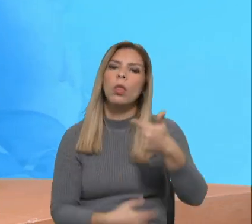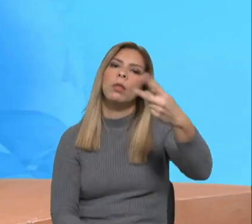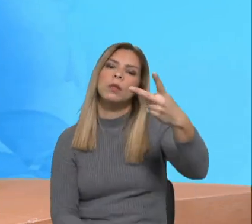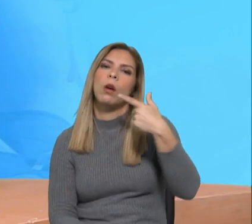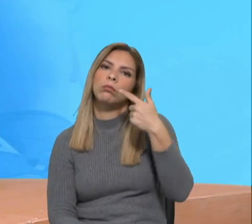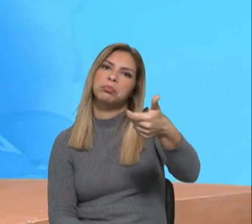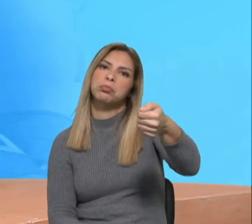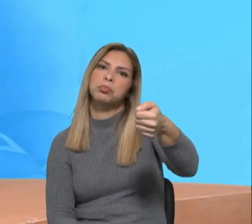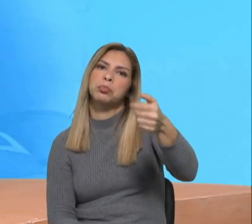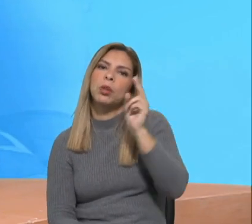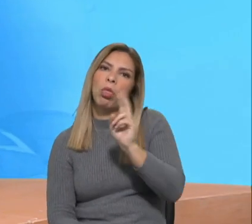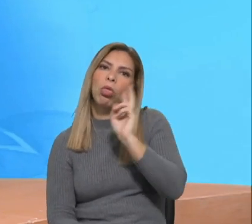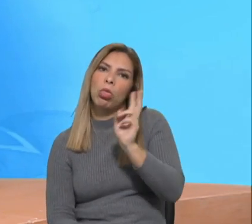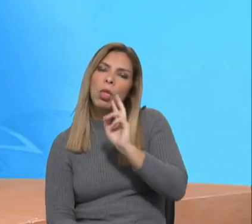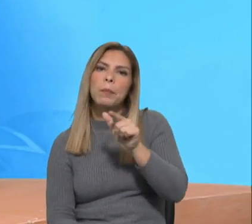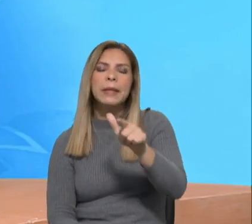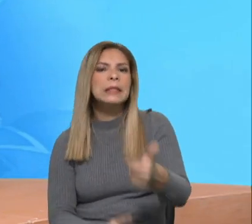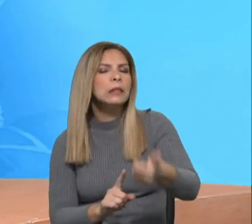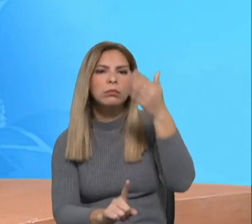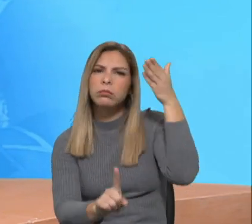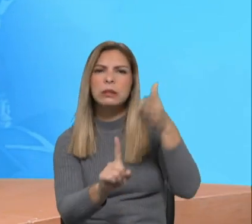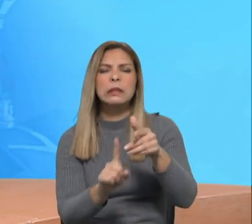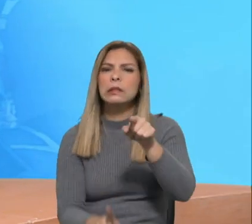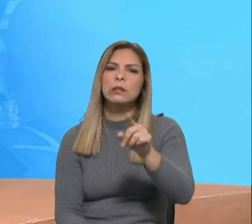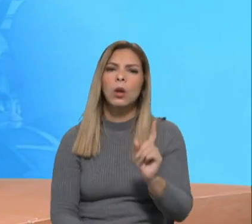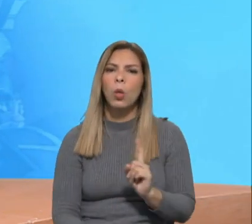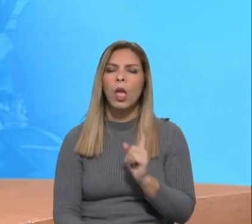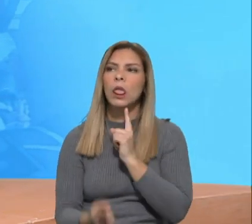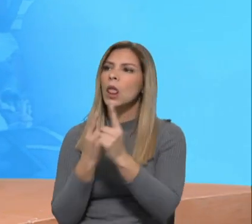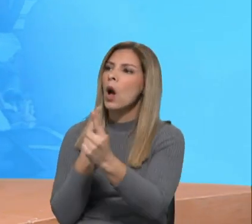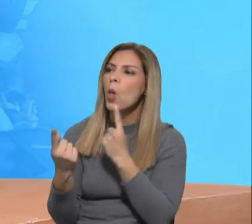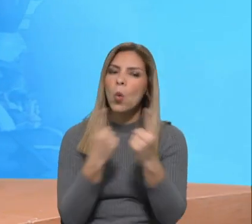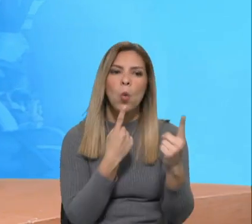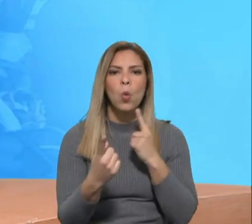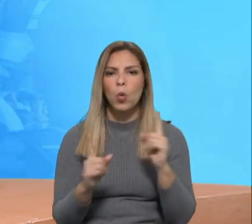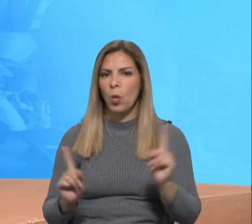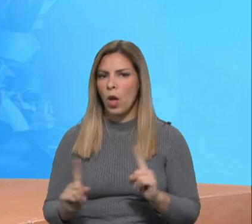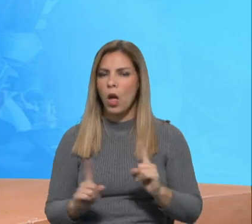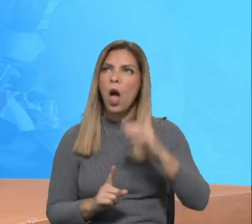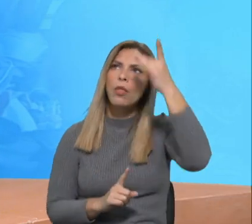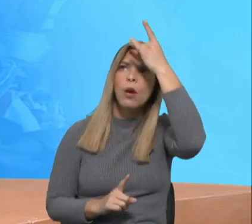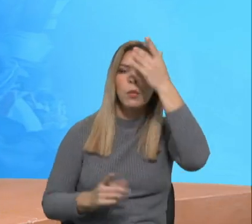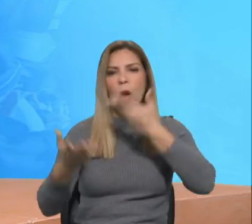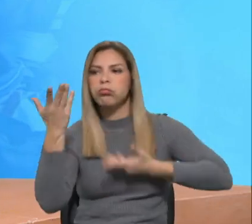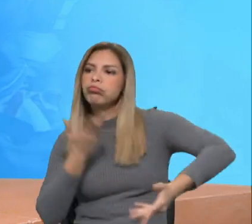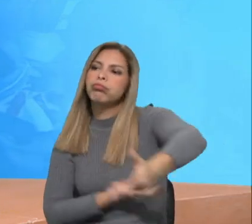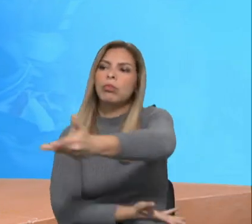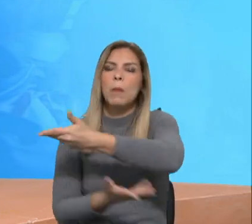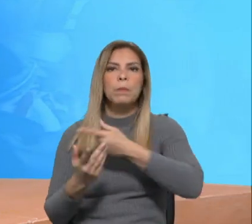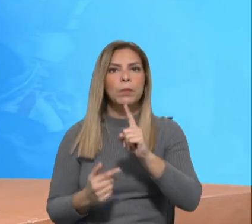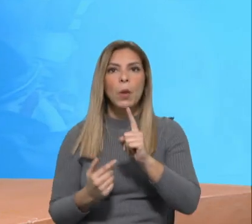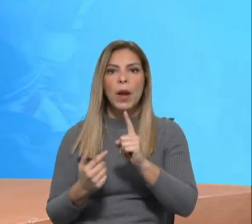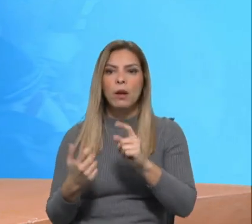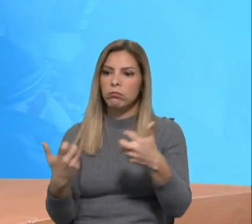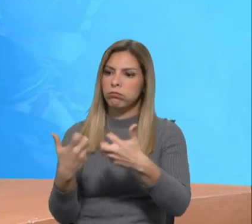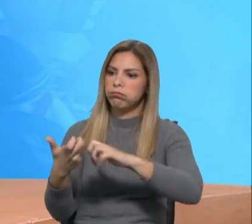perceber que o foco não é o diálogo, o foco não é a troca de ideias, o foco é o conflito, quando